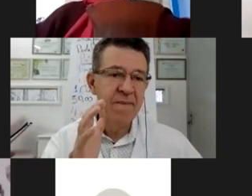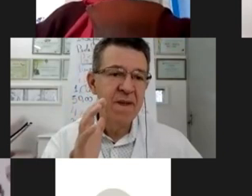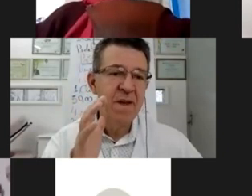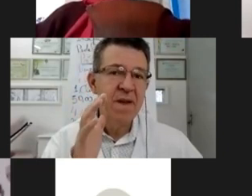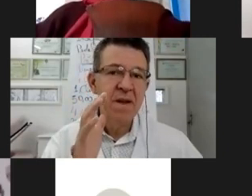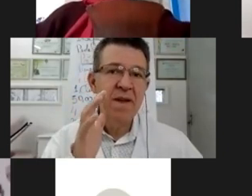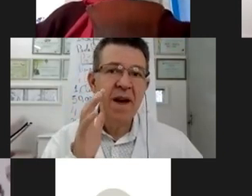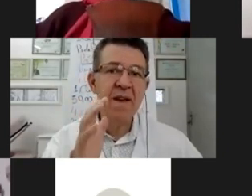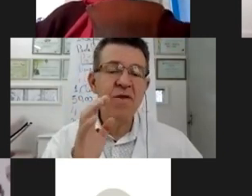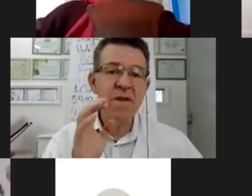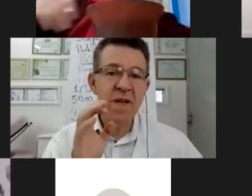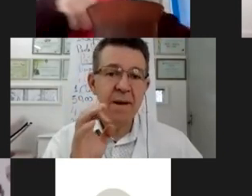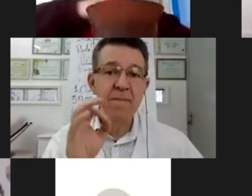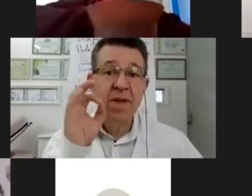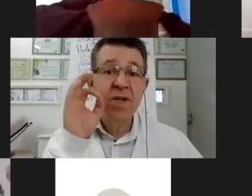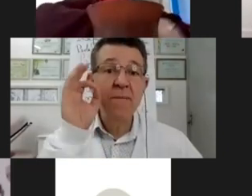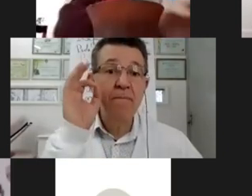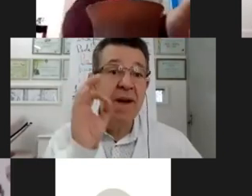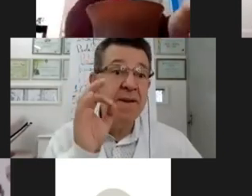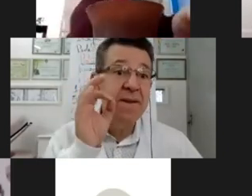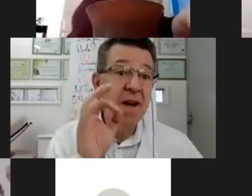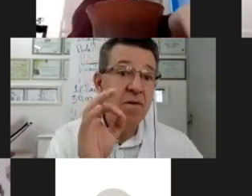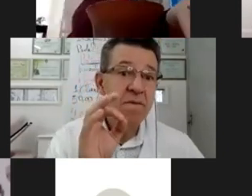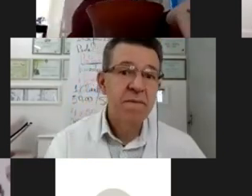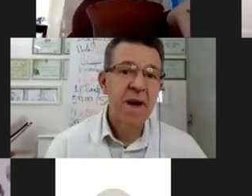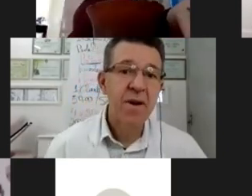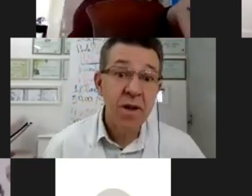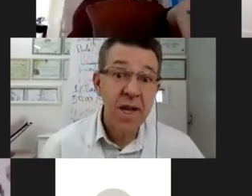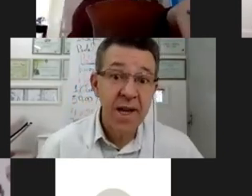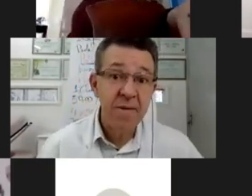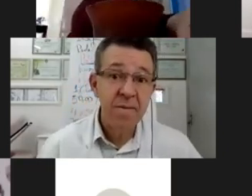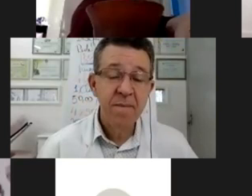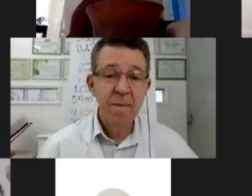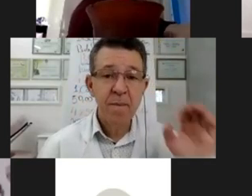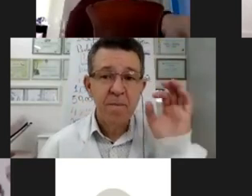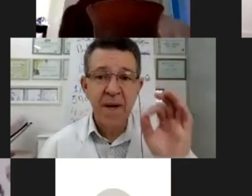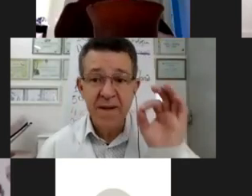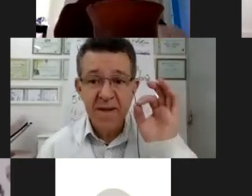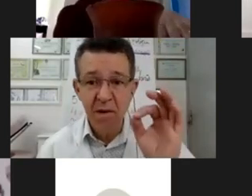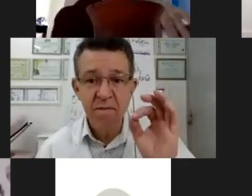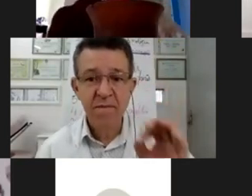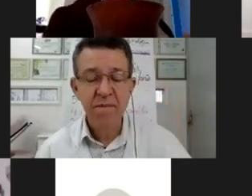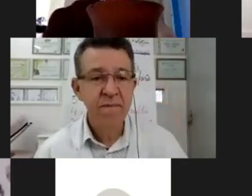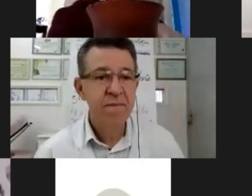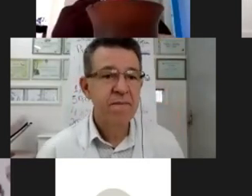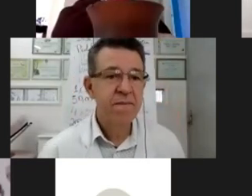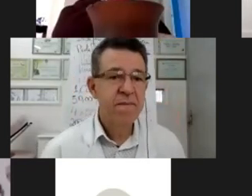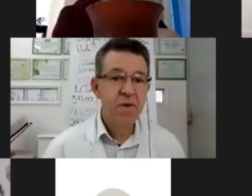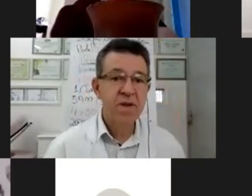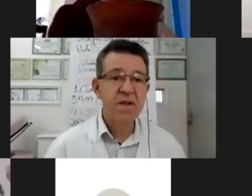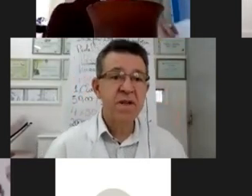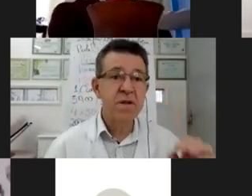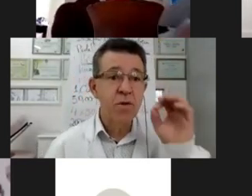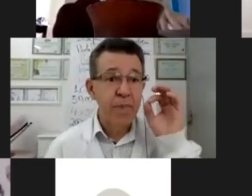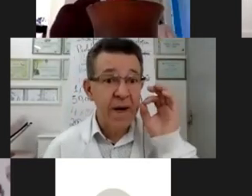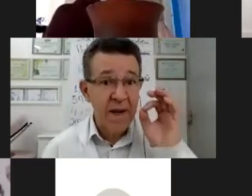tá? E aí você pedir perdão. Anotem aí, perdão. É